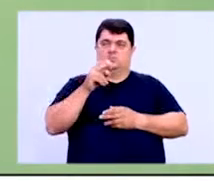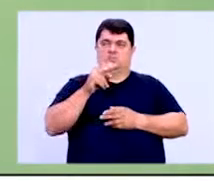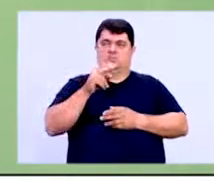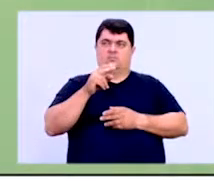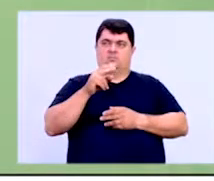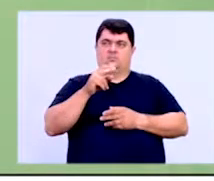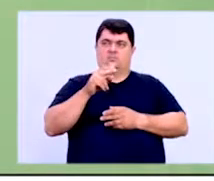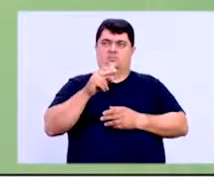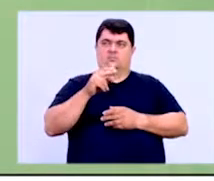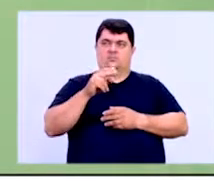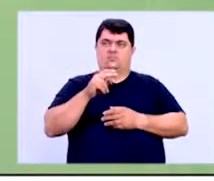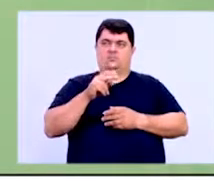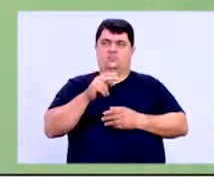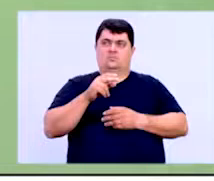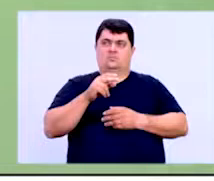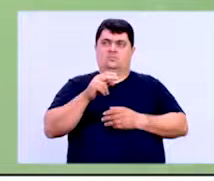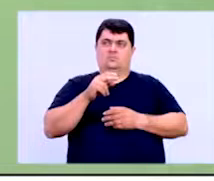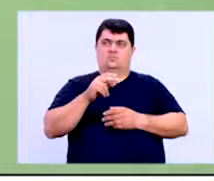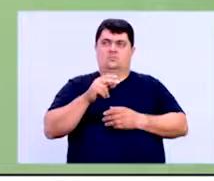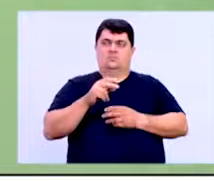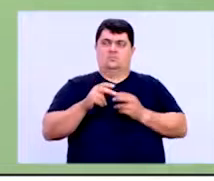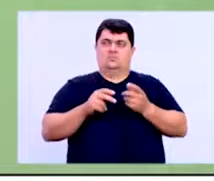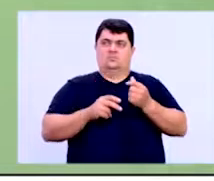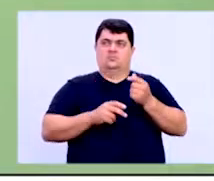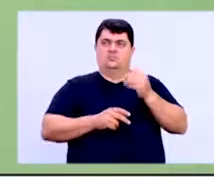E o valor se encontra aqui.